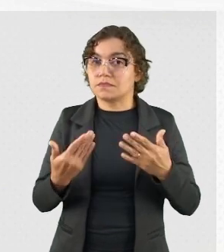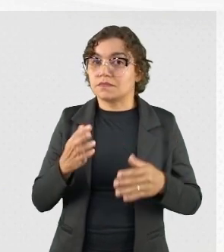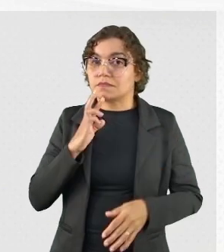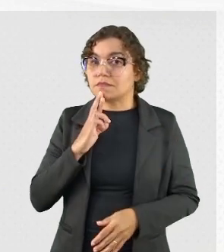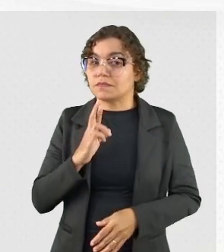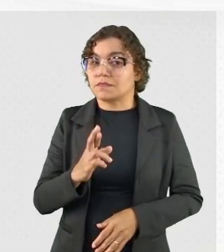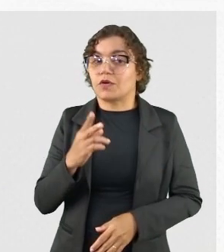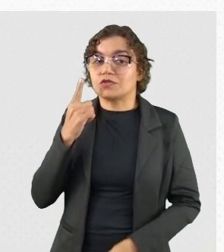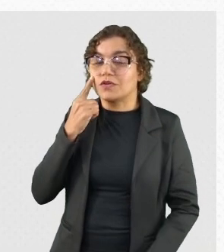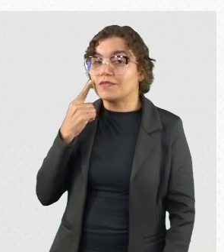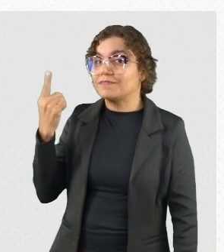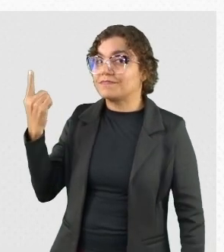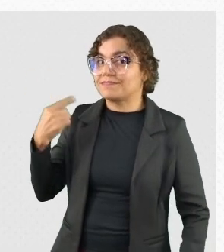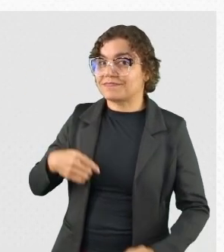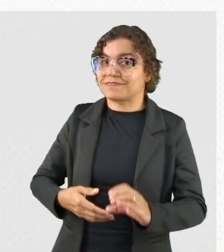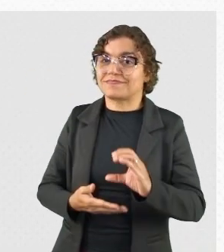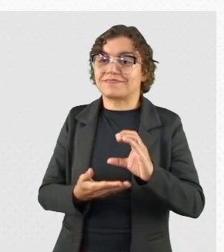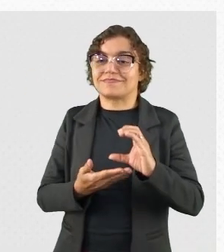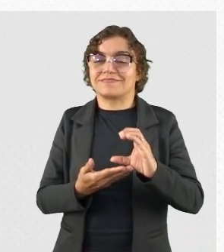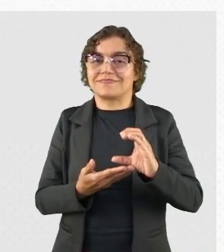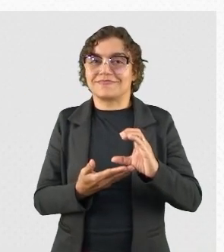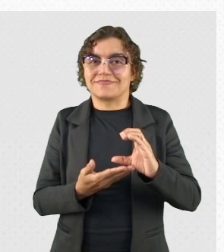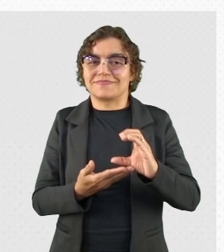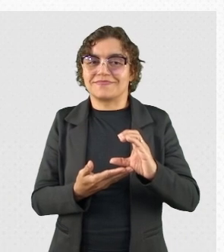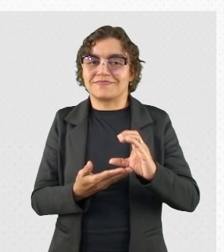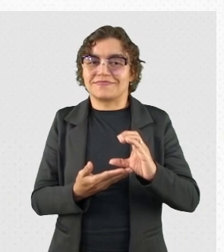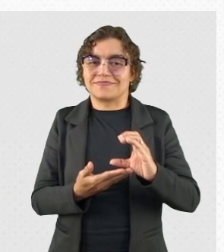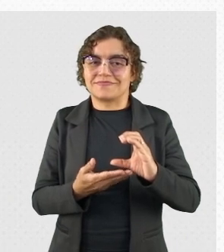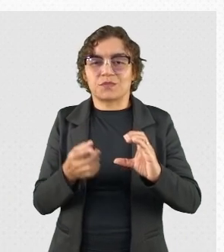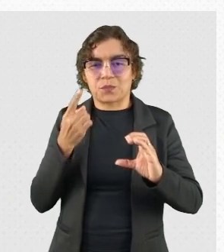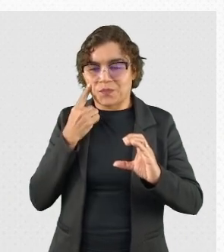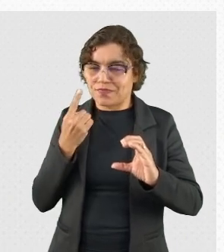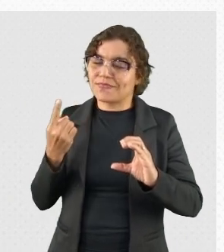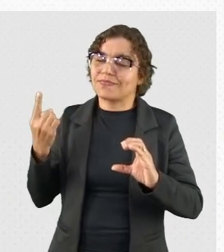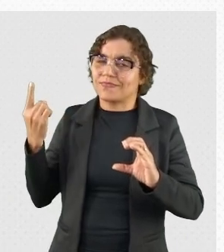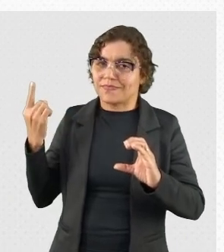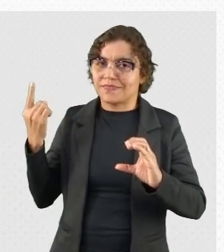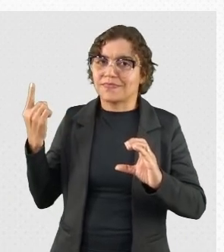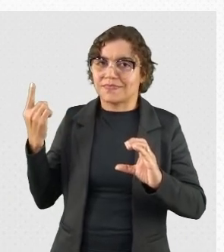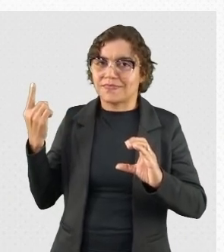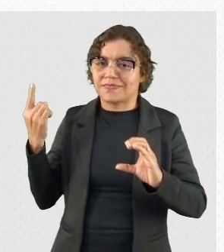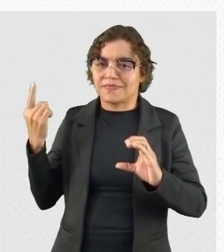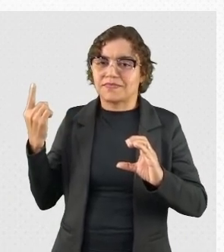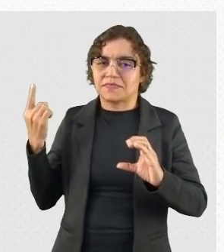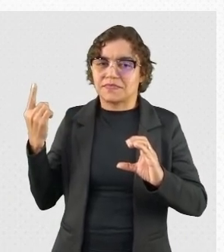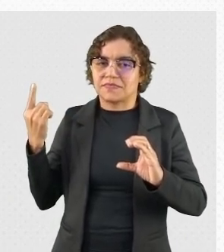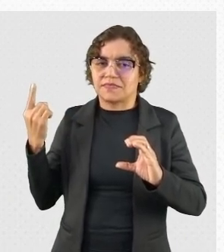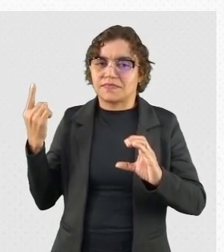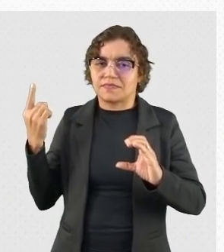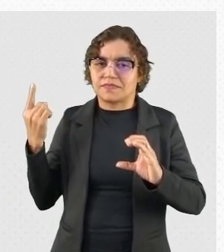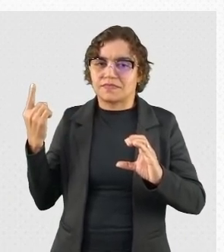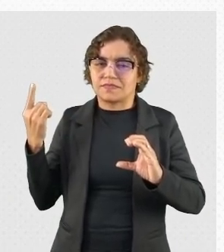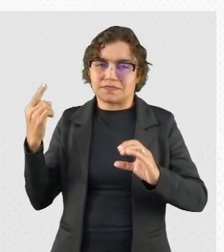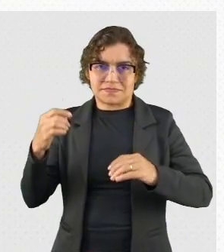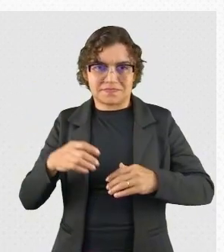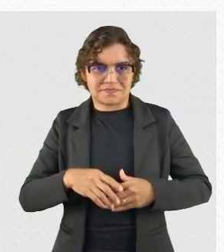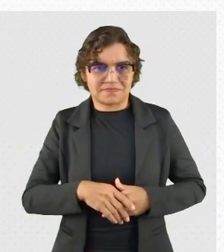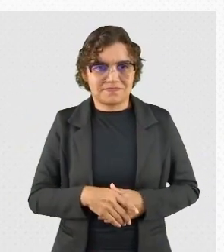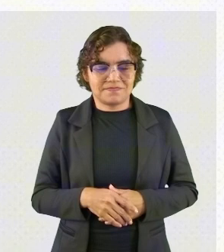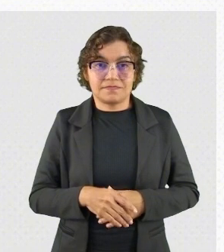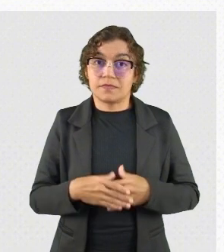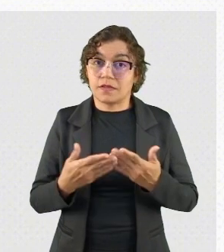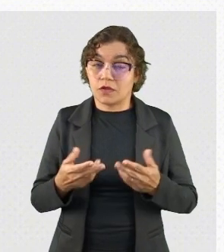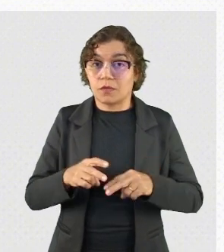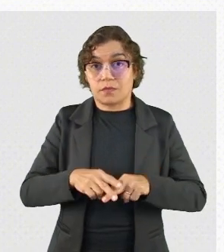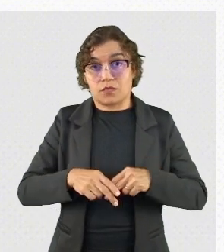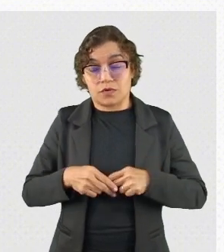está aí, gente, é a letra C, devido à crescente imigração de brasileiros que exploravam os seringais. Então, por isso que